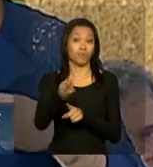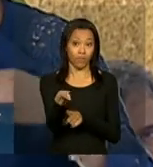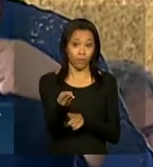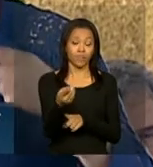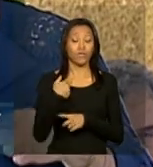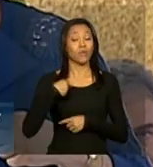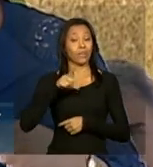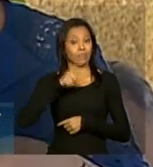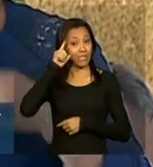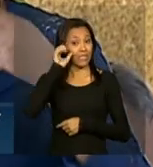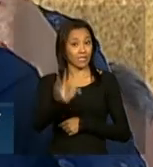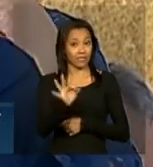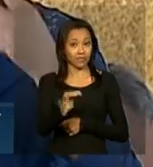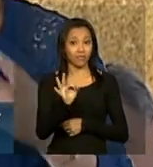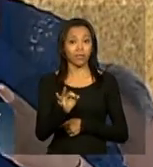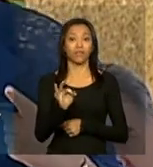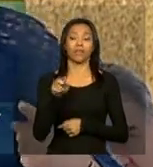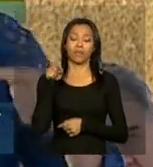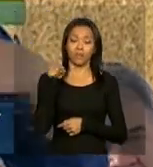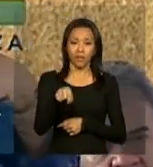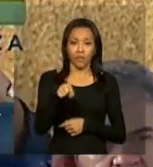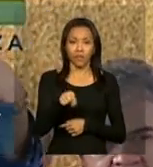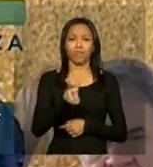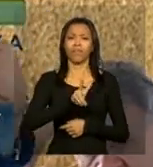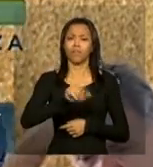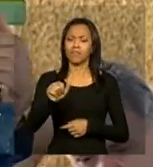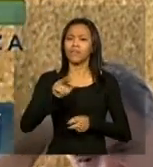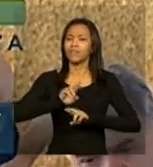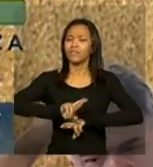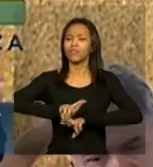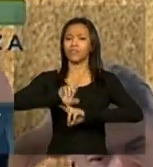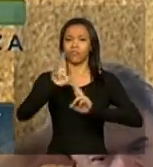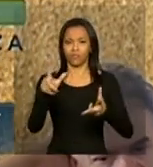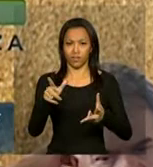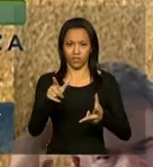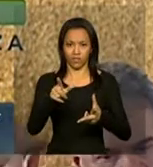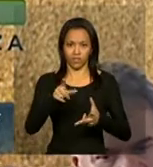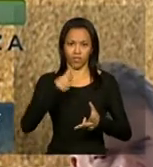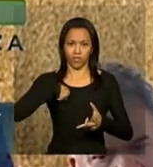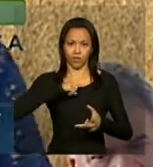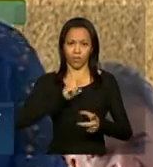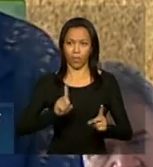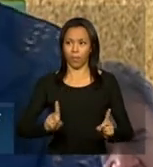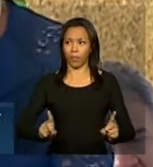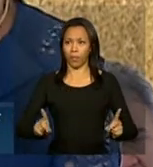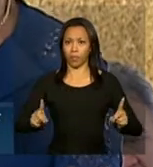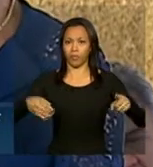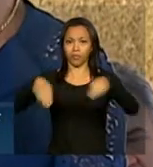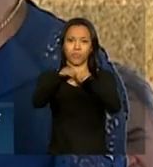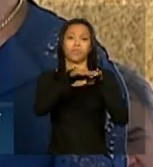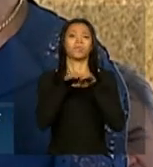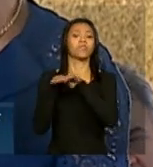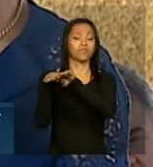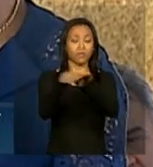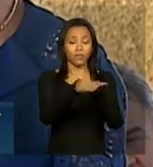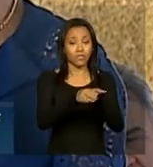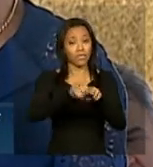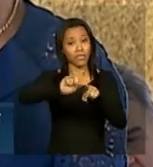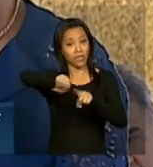ela vai ser um fator diferencial da nossa competitividade. Depois